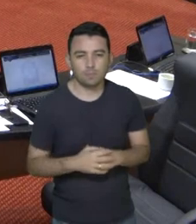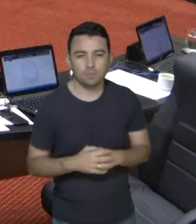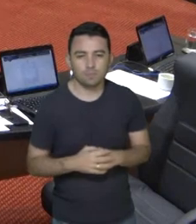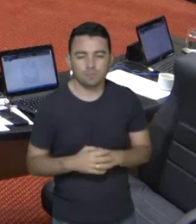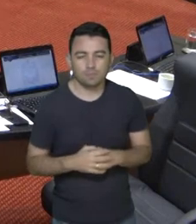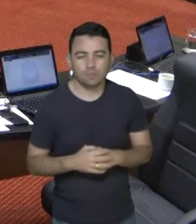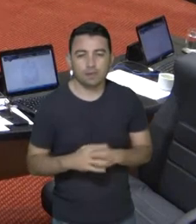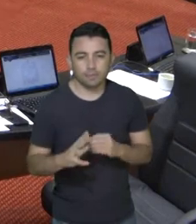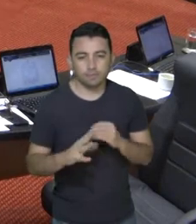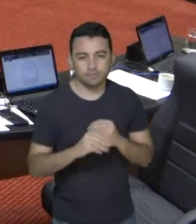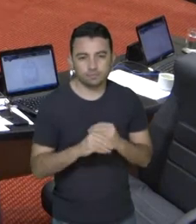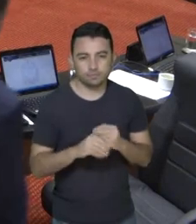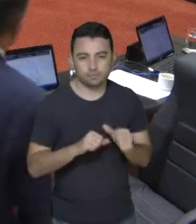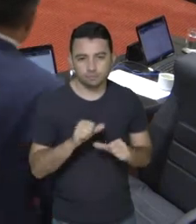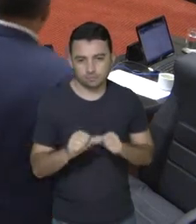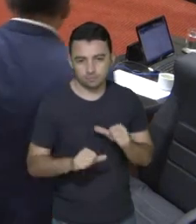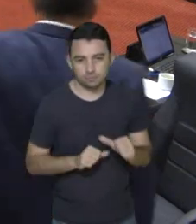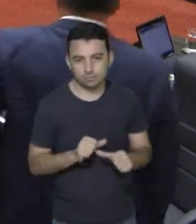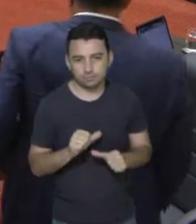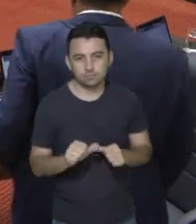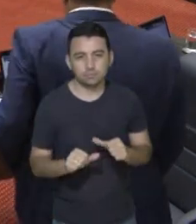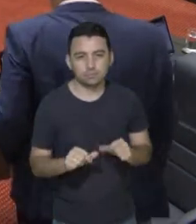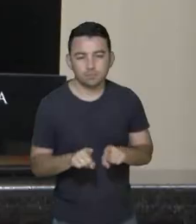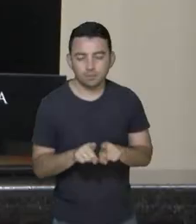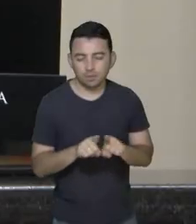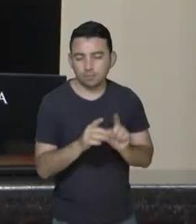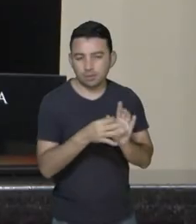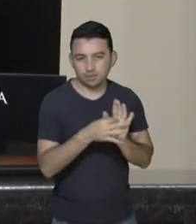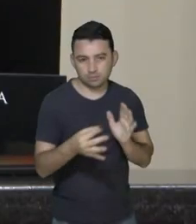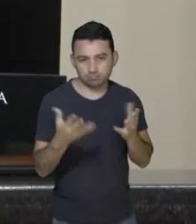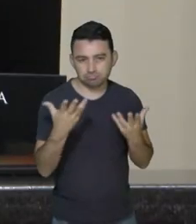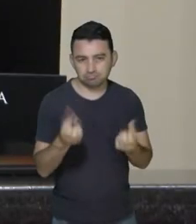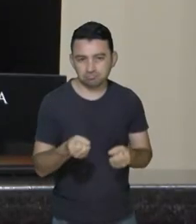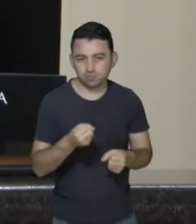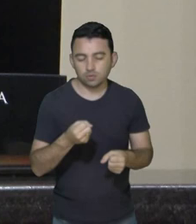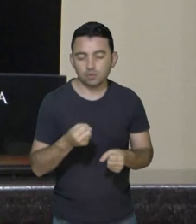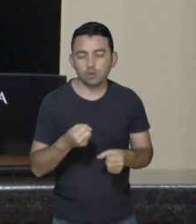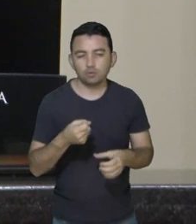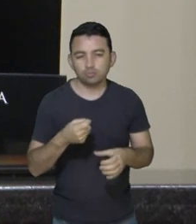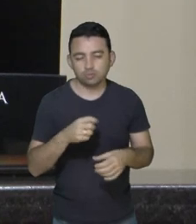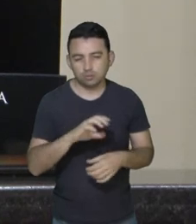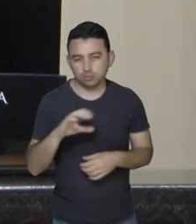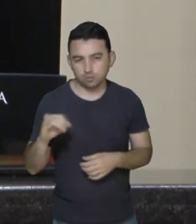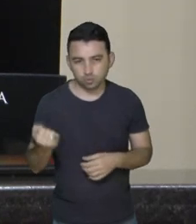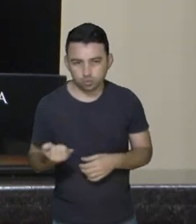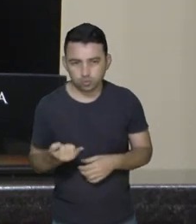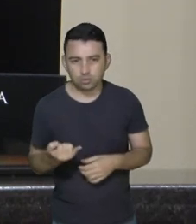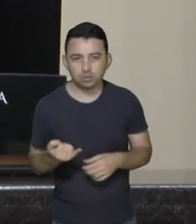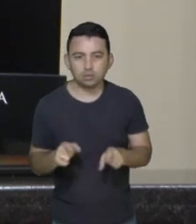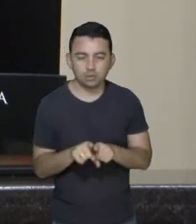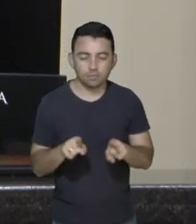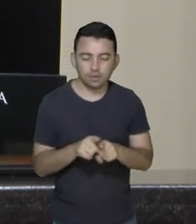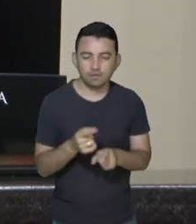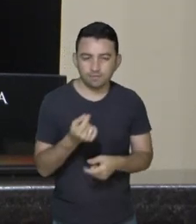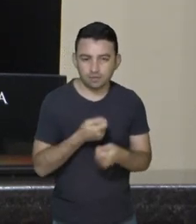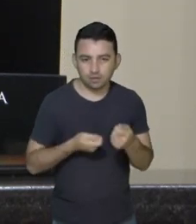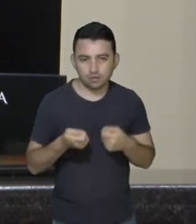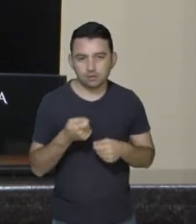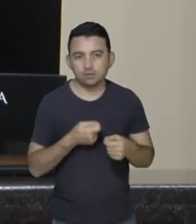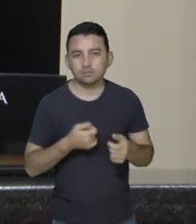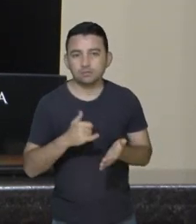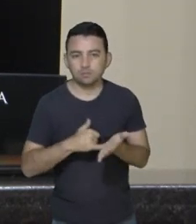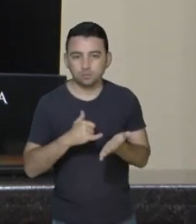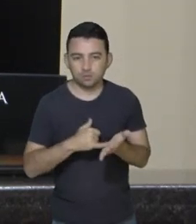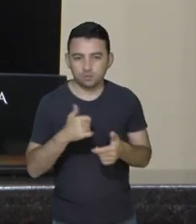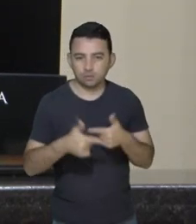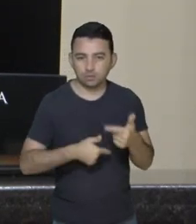Com emendas modificativas e parecer favorável da Comissão de Constituição e Justiça, de Finanças, Tributação,